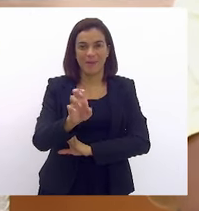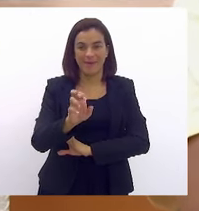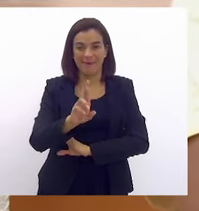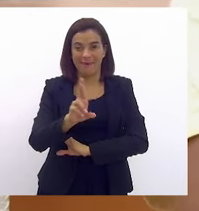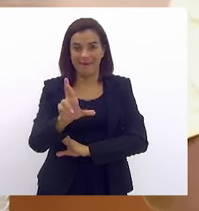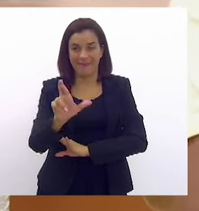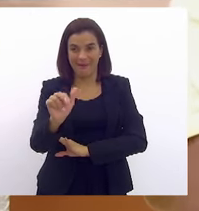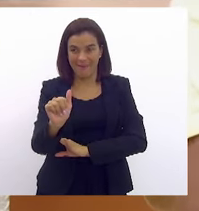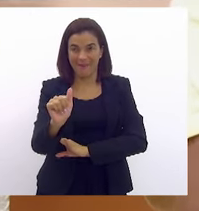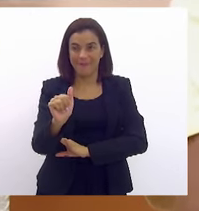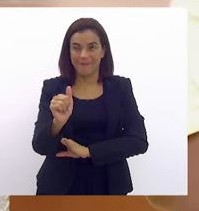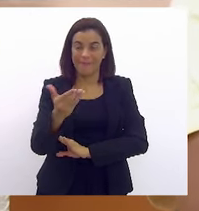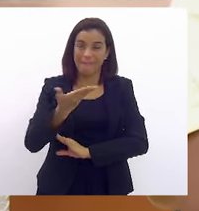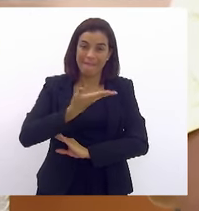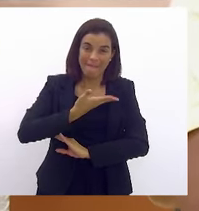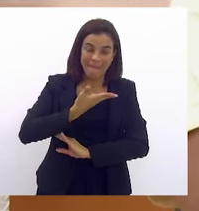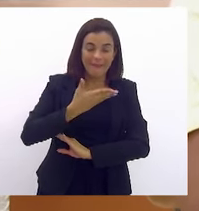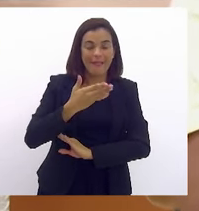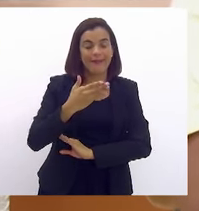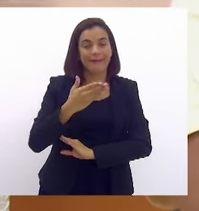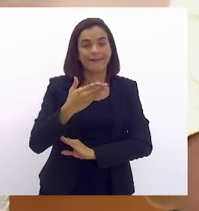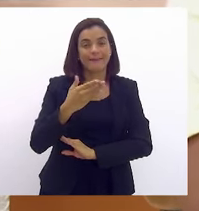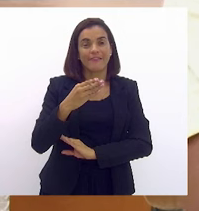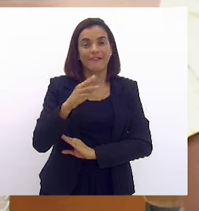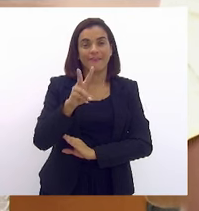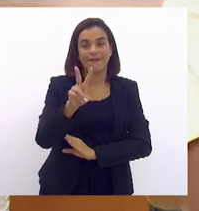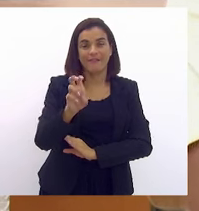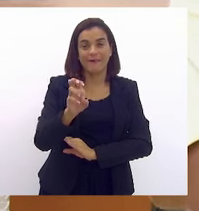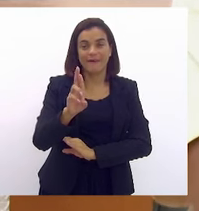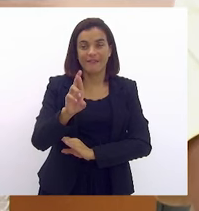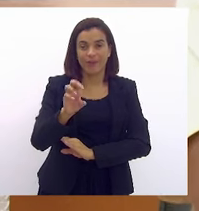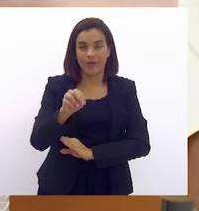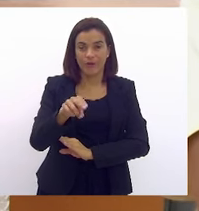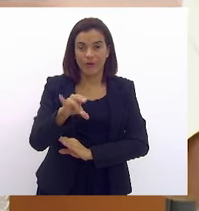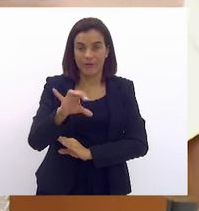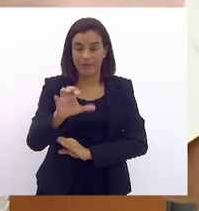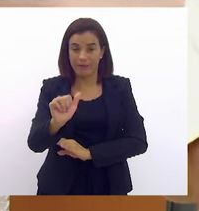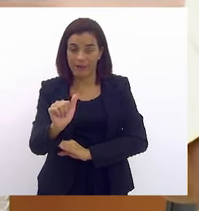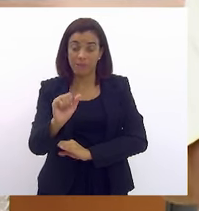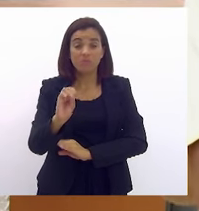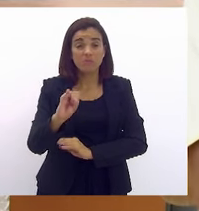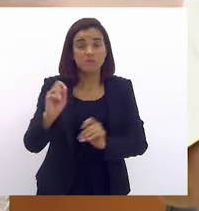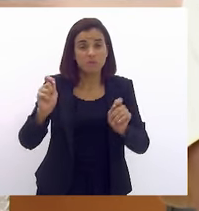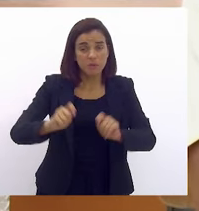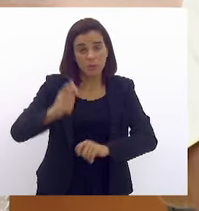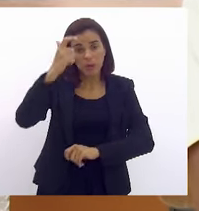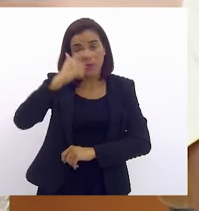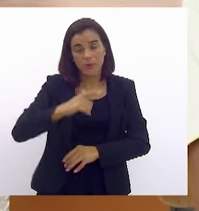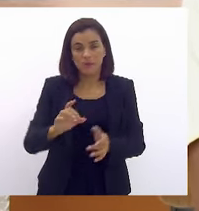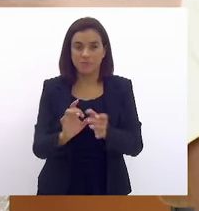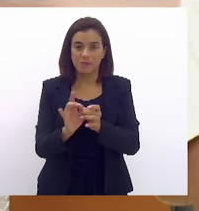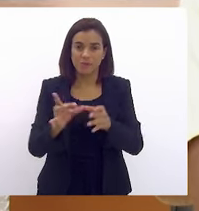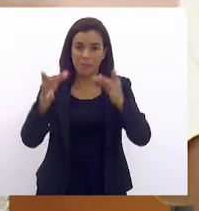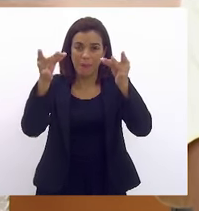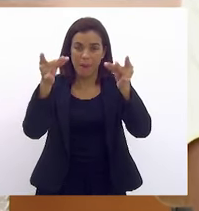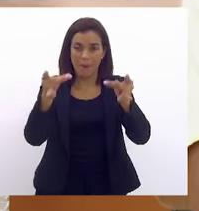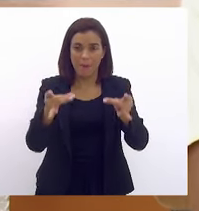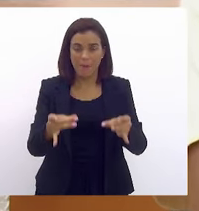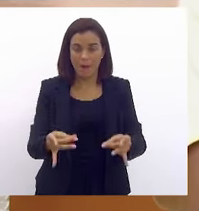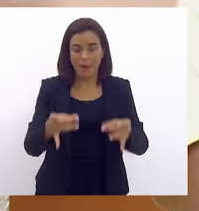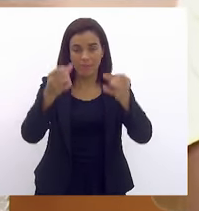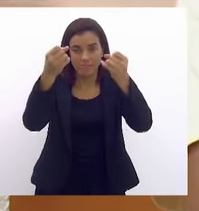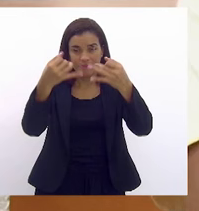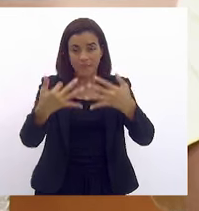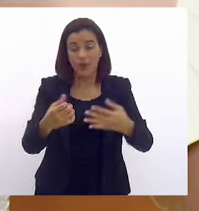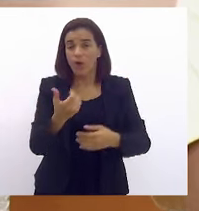querida Verônica. E, no que for possível, estou à disposição para prestar mais esclarecimentos ou buscar